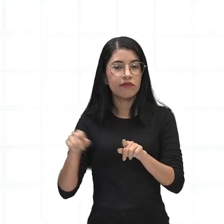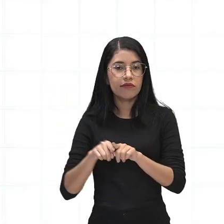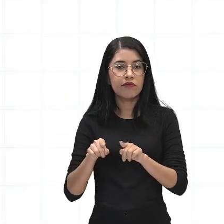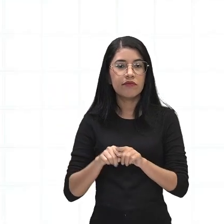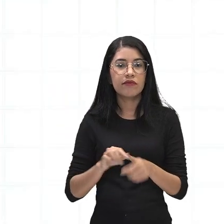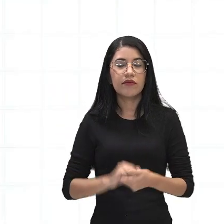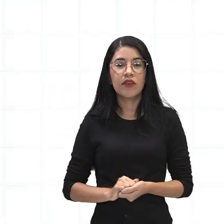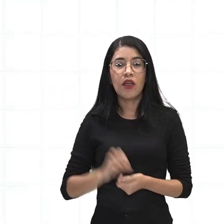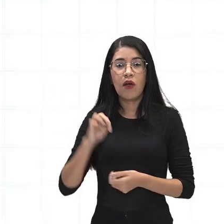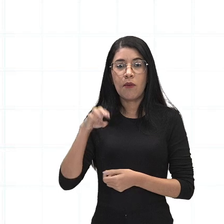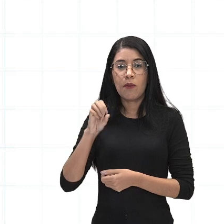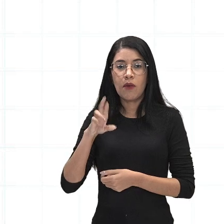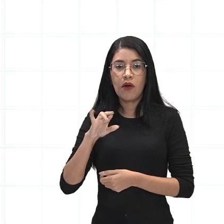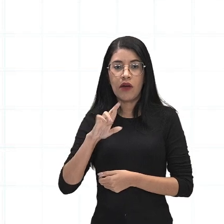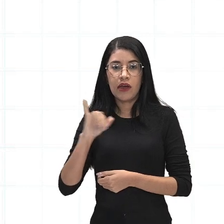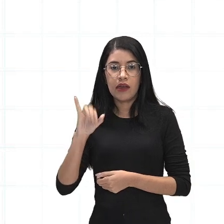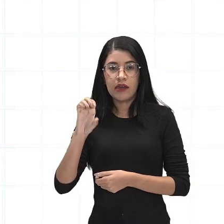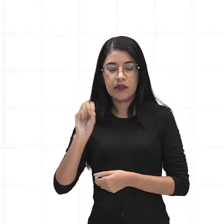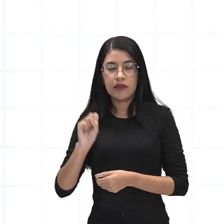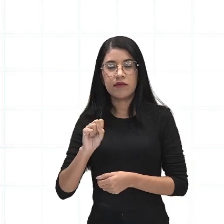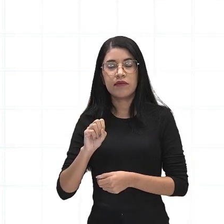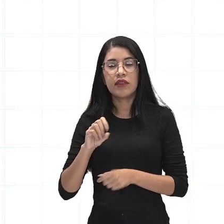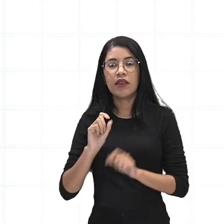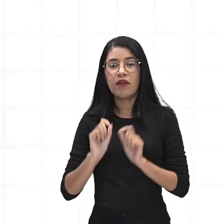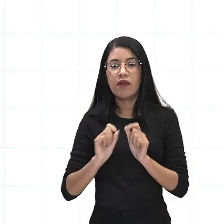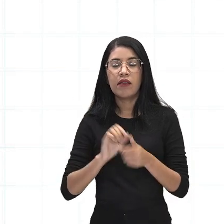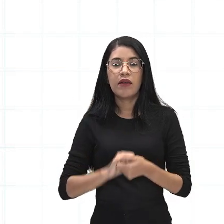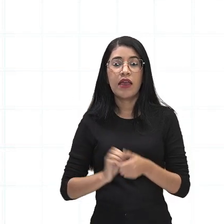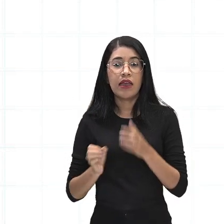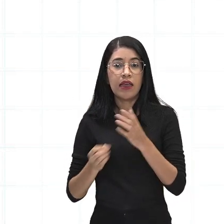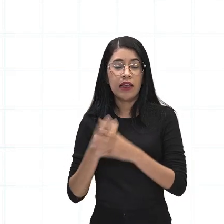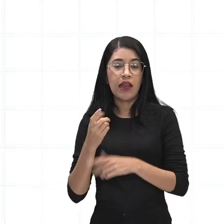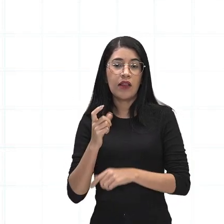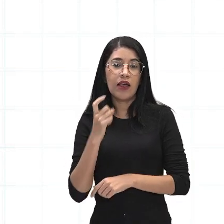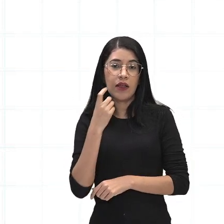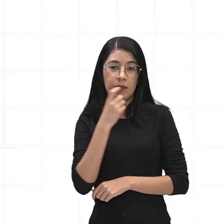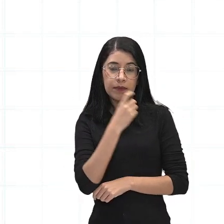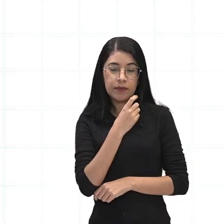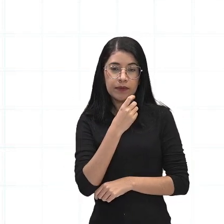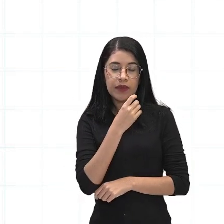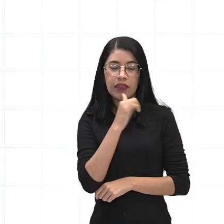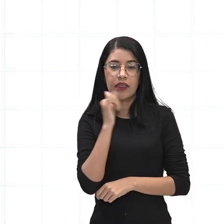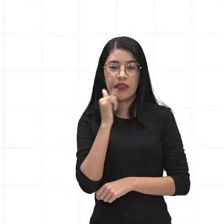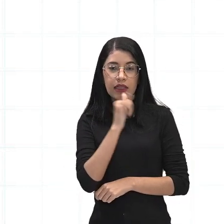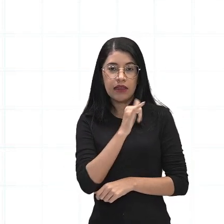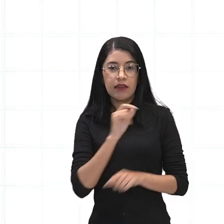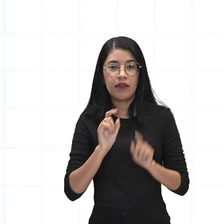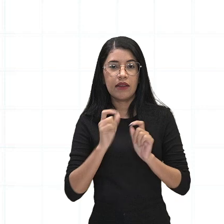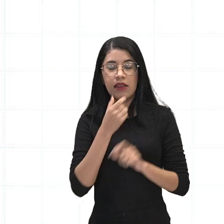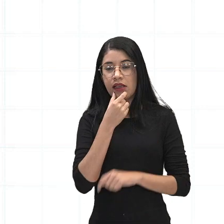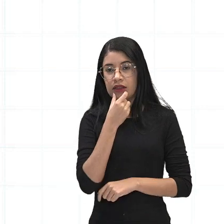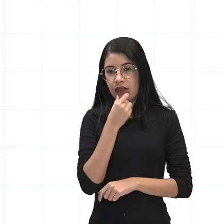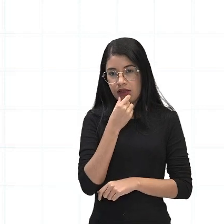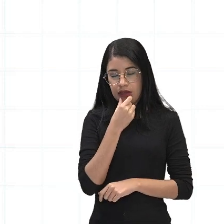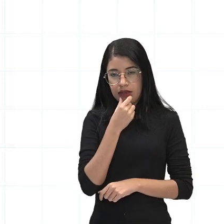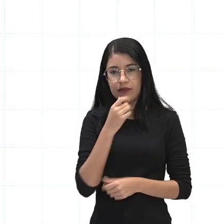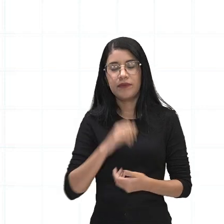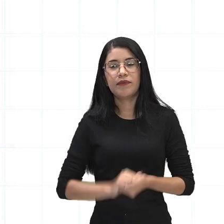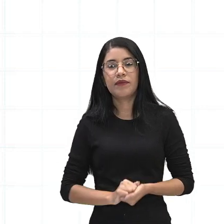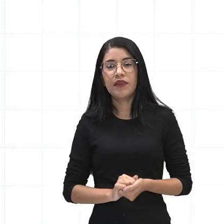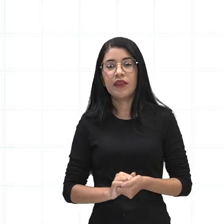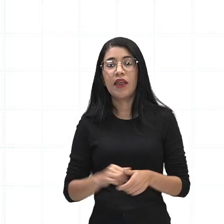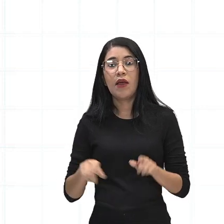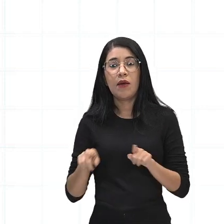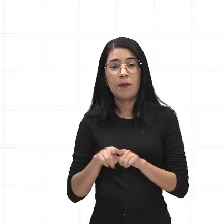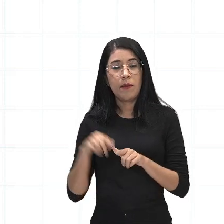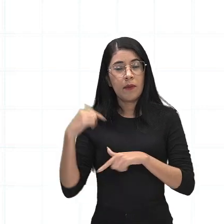Maori Dance, tá? Que é o quê? Originário da Inglaterra. O Maori Dance é uma dança tradicional folclórica